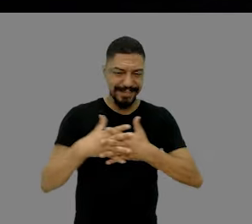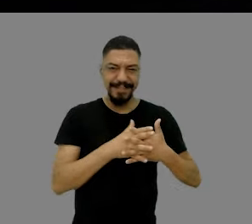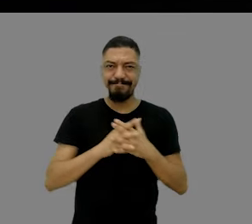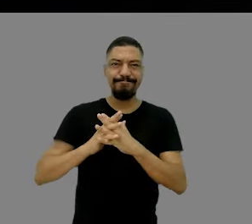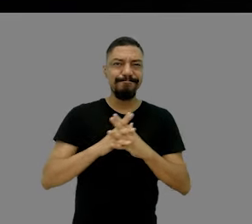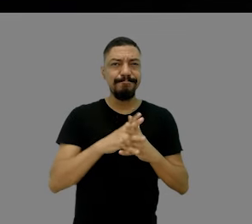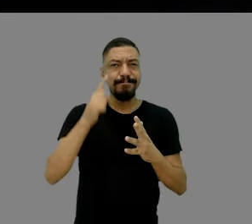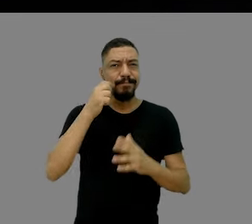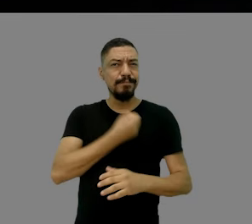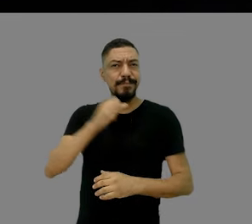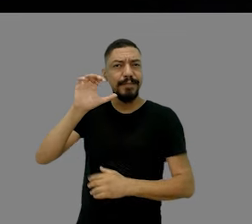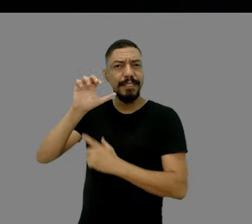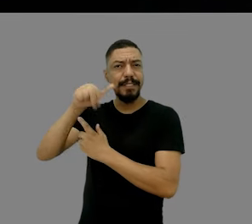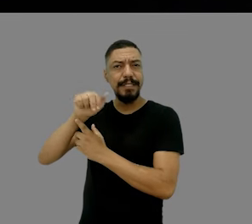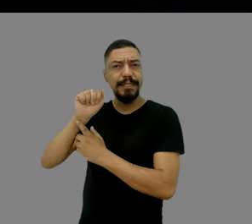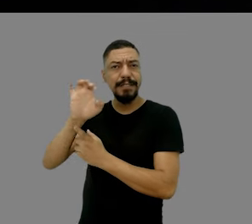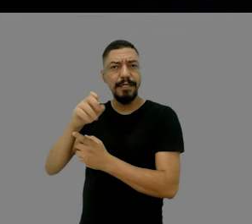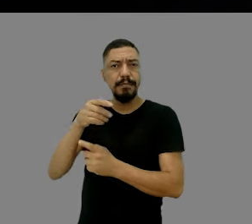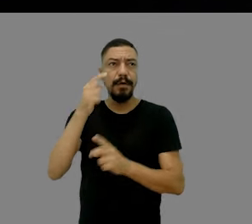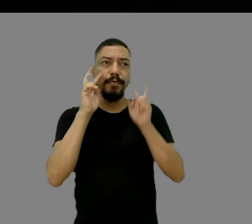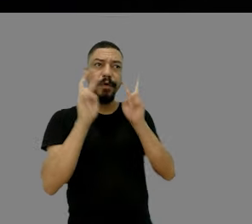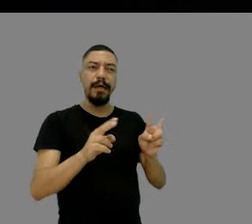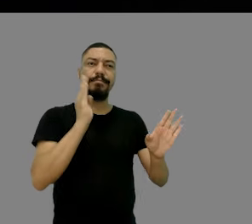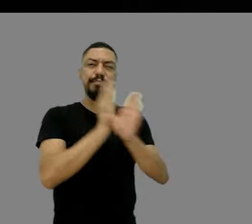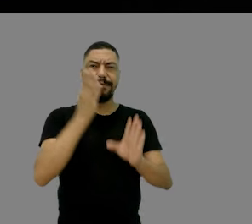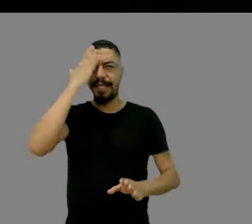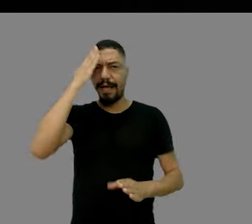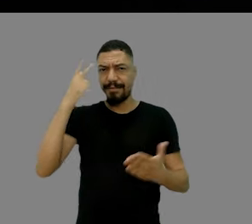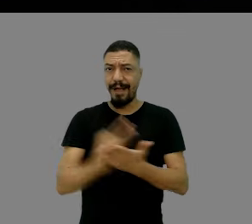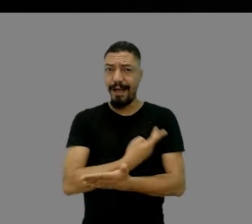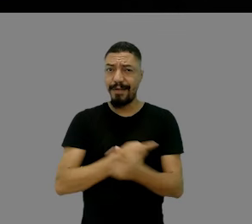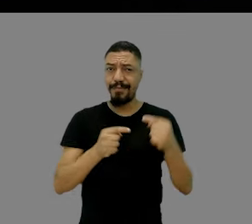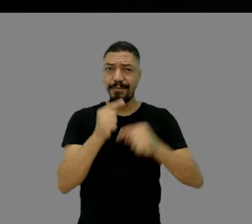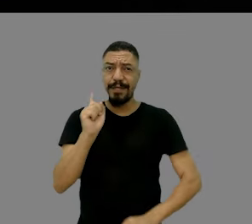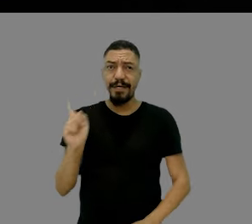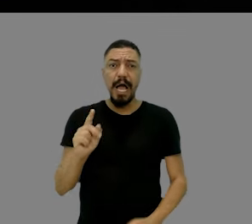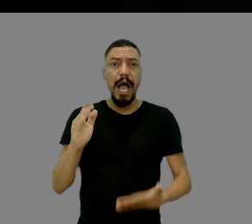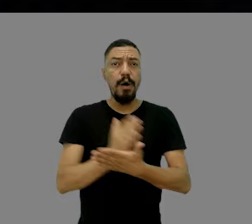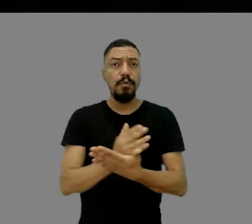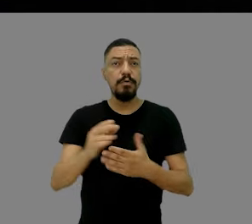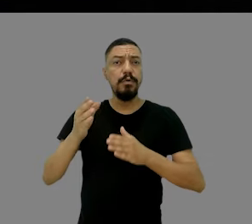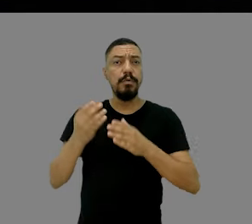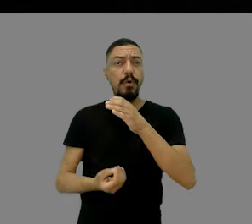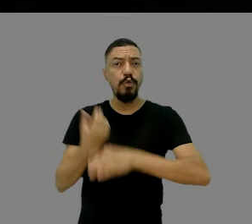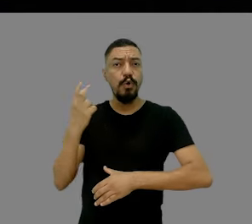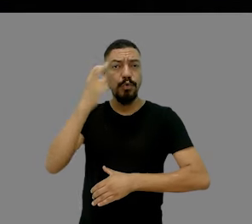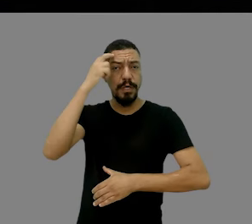Então, porque a gente, como produtores no Brasil, acaba sendo meio produtor, meio contador e tendo esse olhar de outras